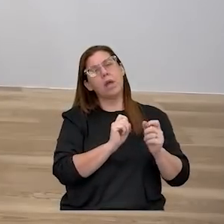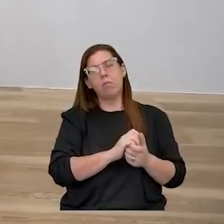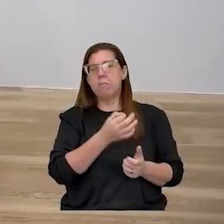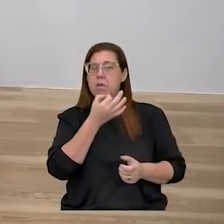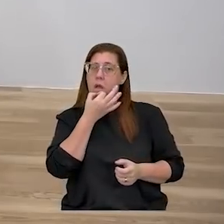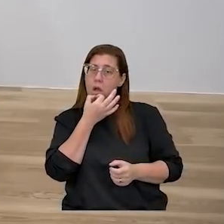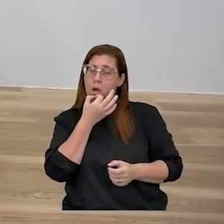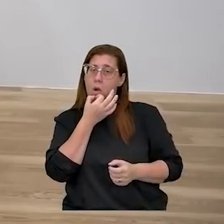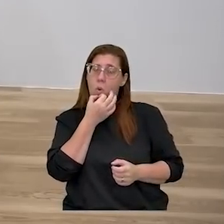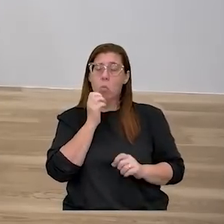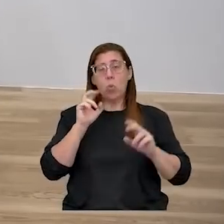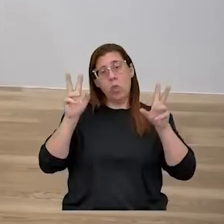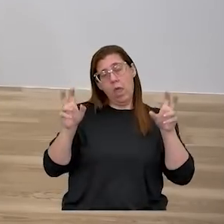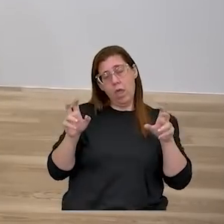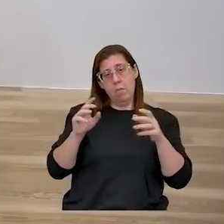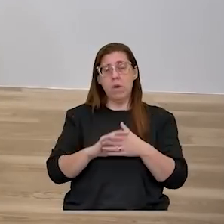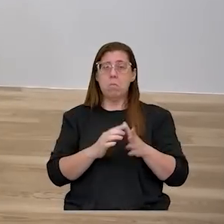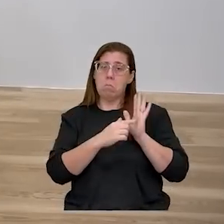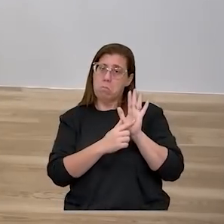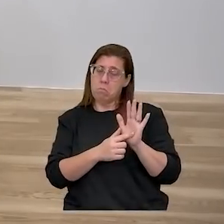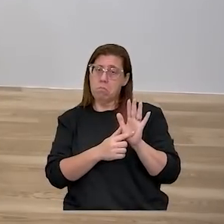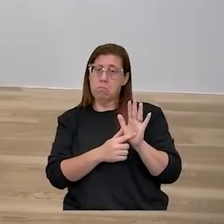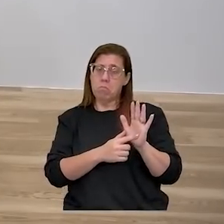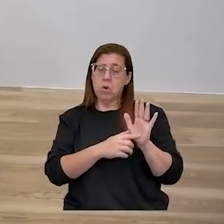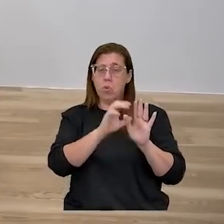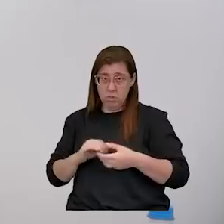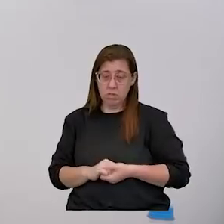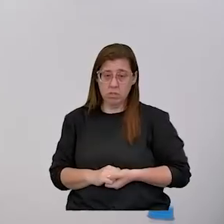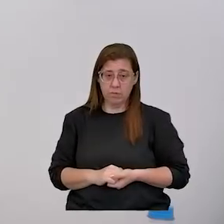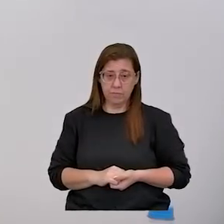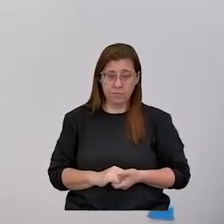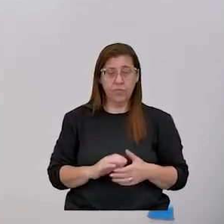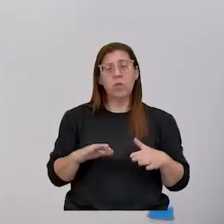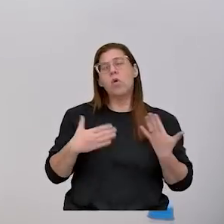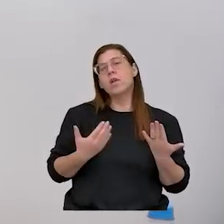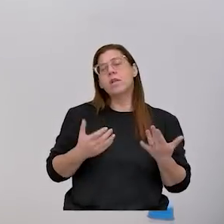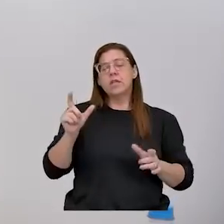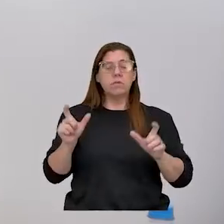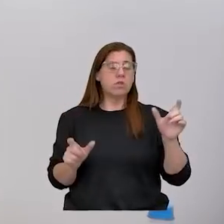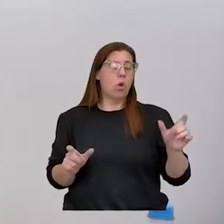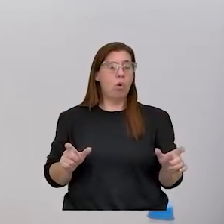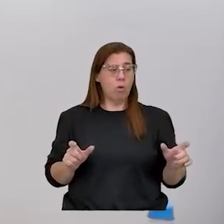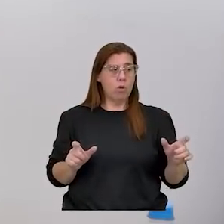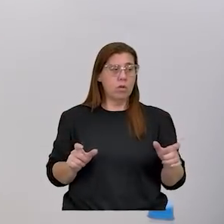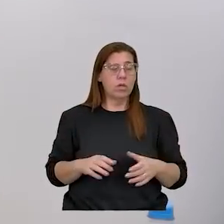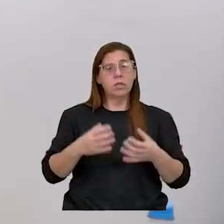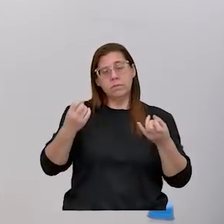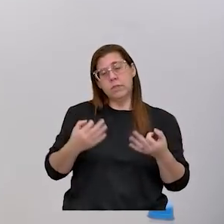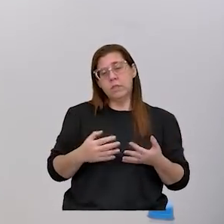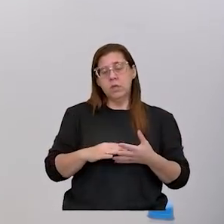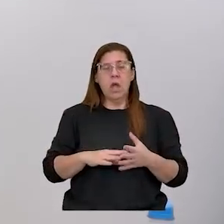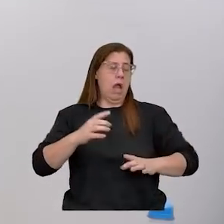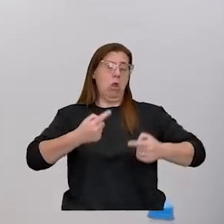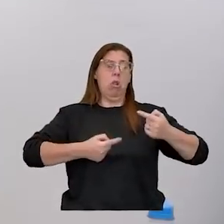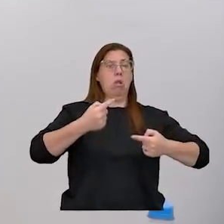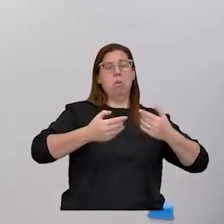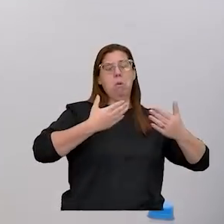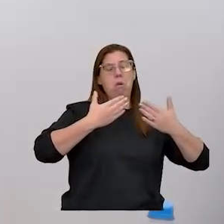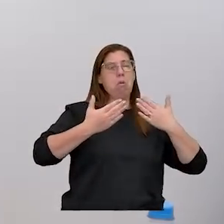como debater, certo, André? Como é que nós temos aí a mesma opinião e vamos debater como? Será que seria possível isso?